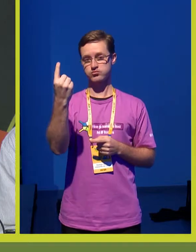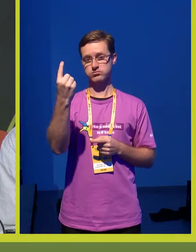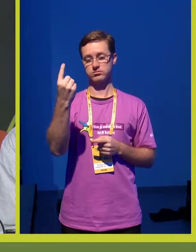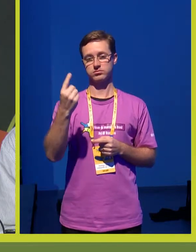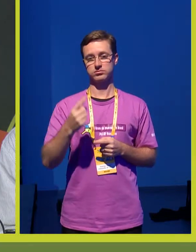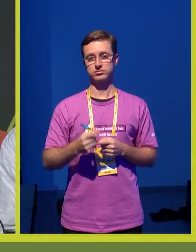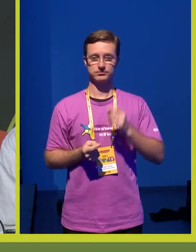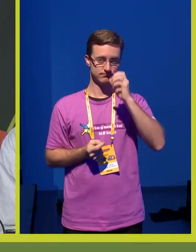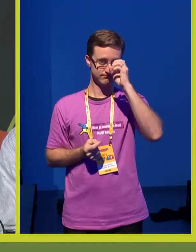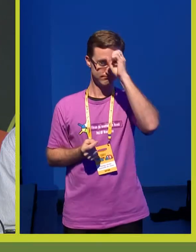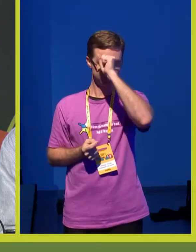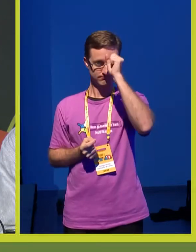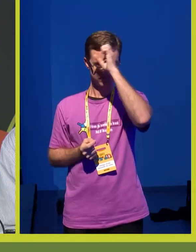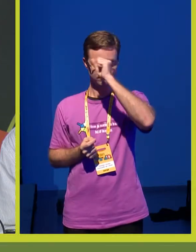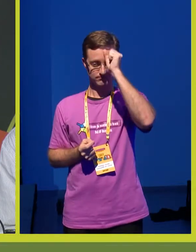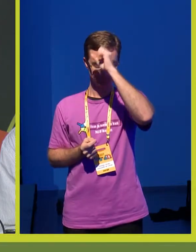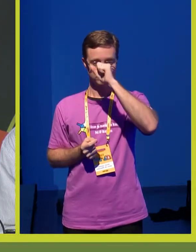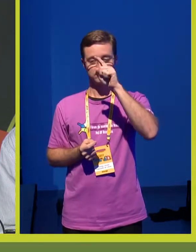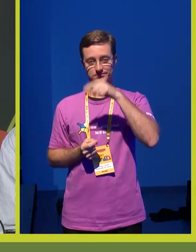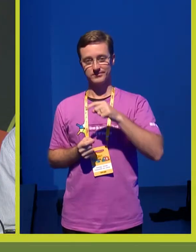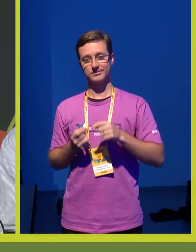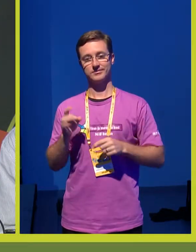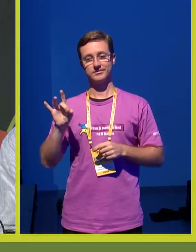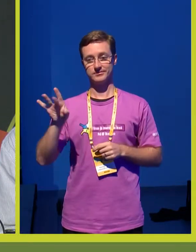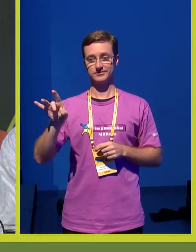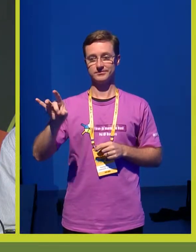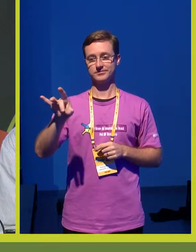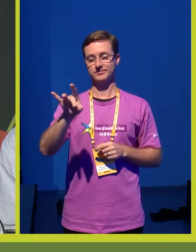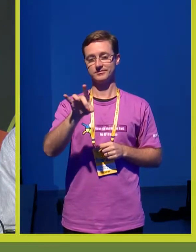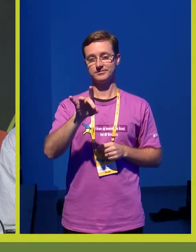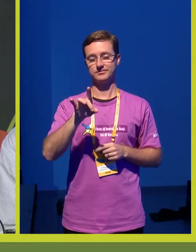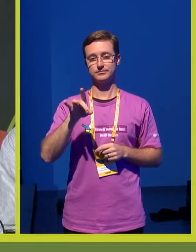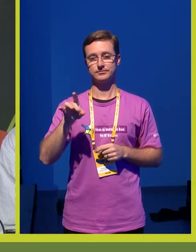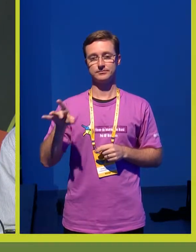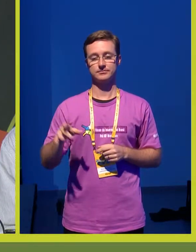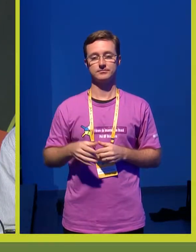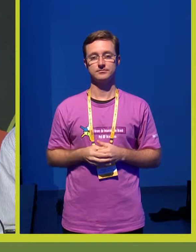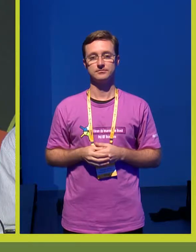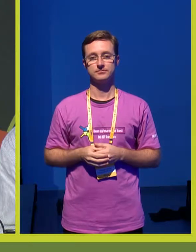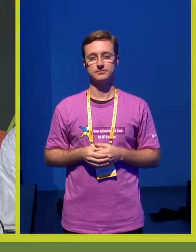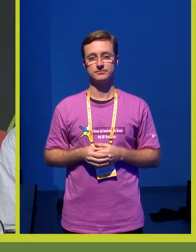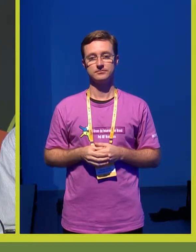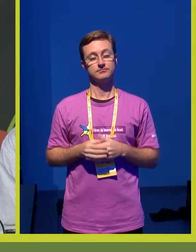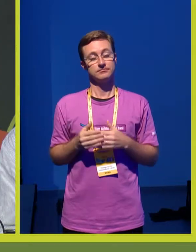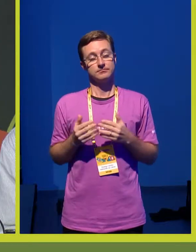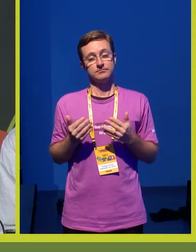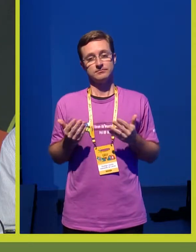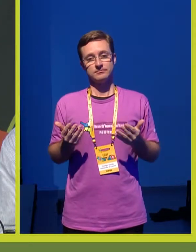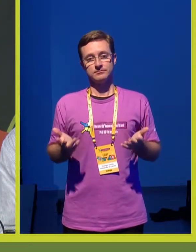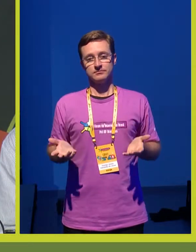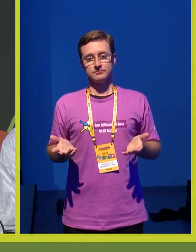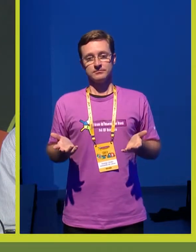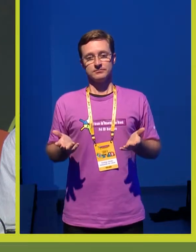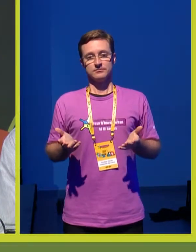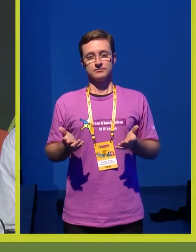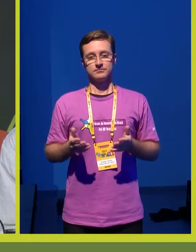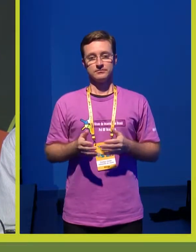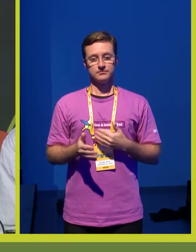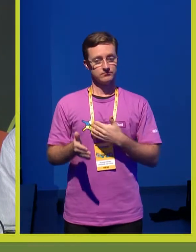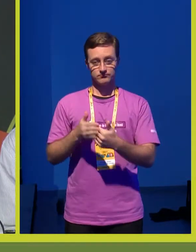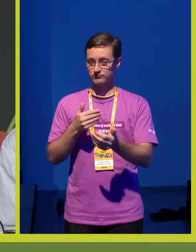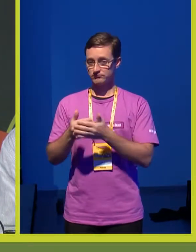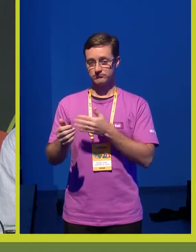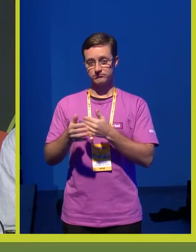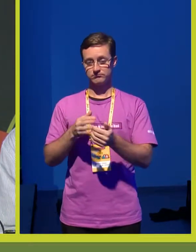o aprendizado é individualizado em cima de características únicas de cada indivíduo então independente da